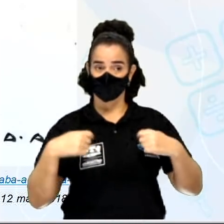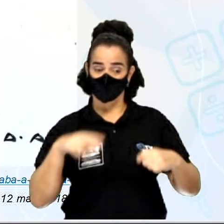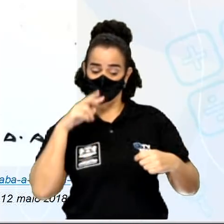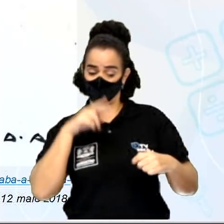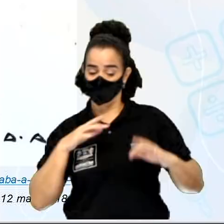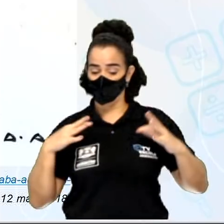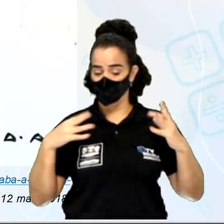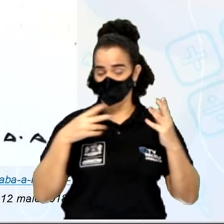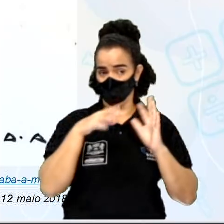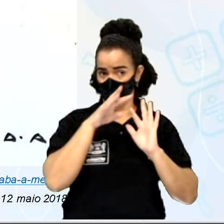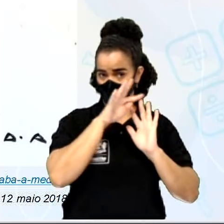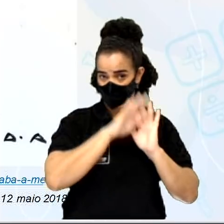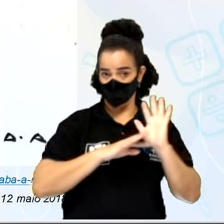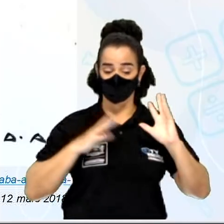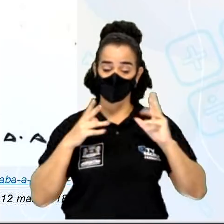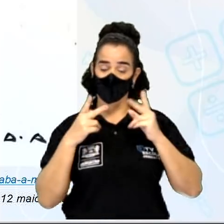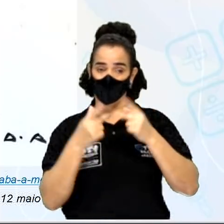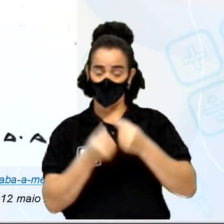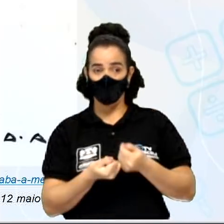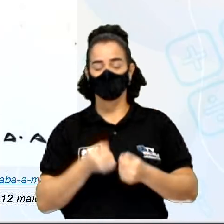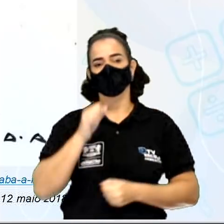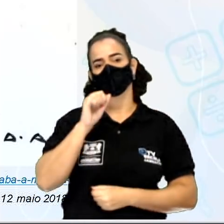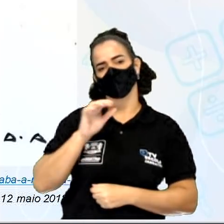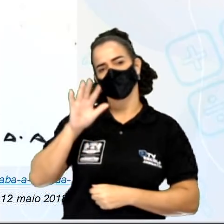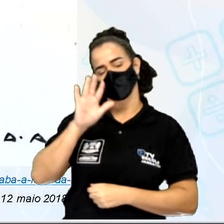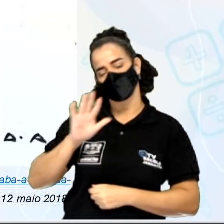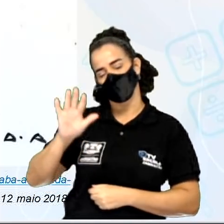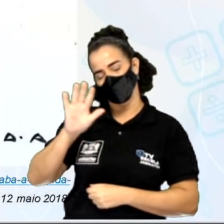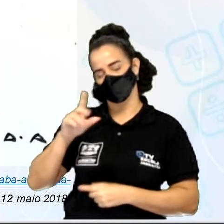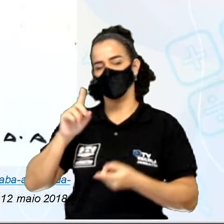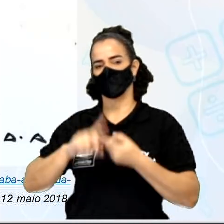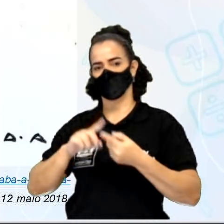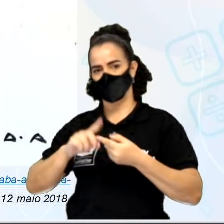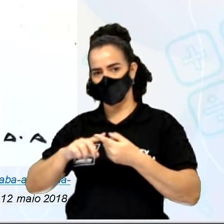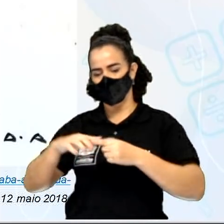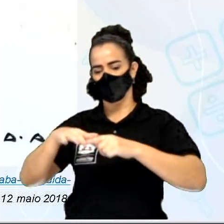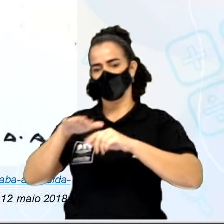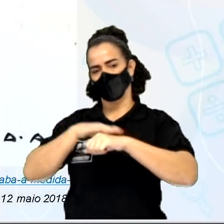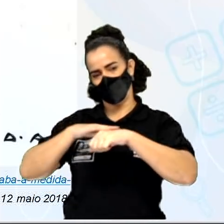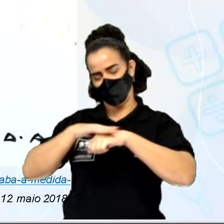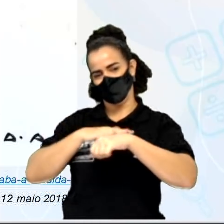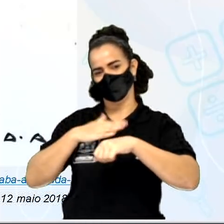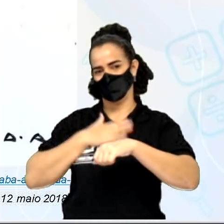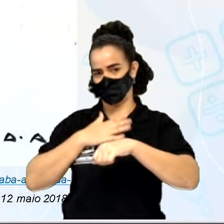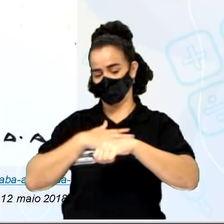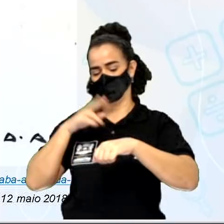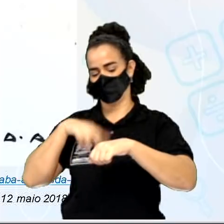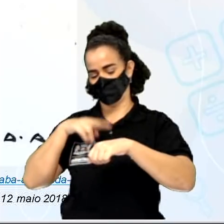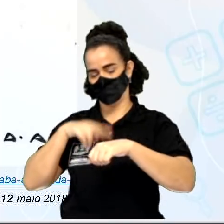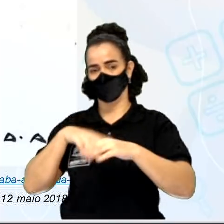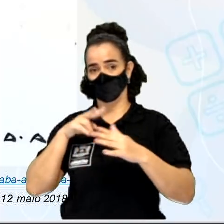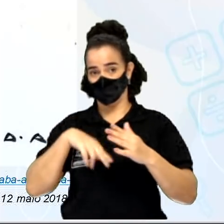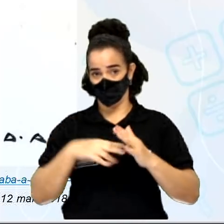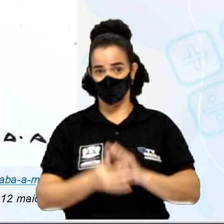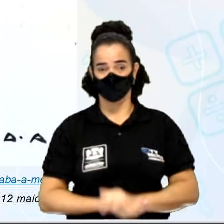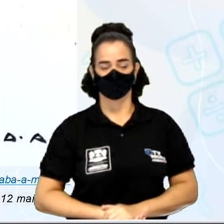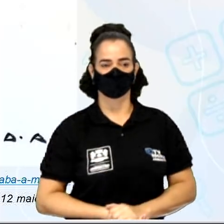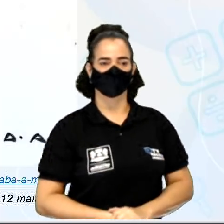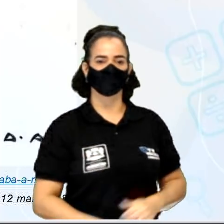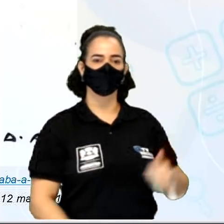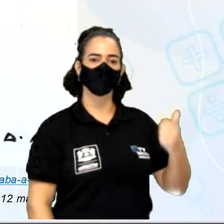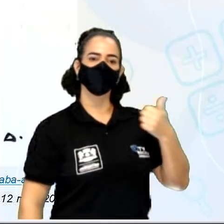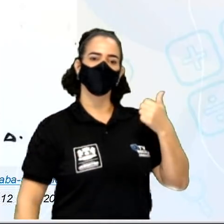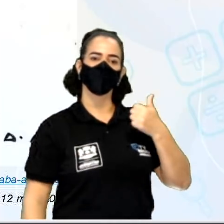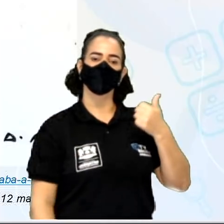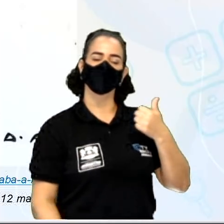A imagem também conversa comigo, que sou leitor. Então vamos à leitura do todo aqui. O primeiro menininho, você observa que ele está